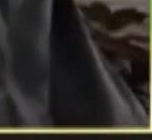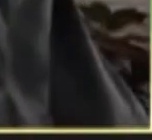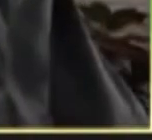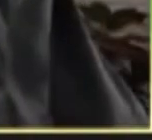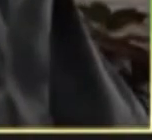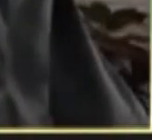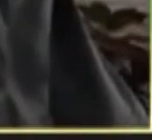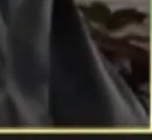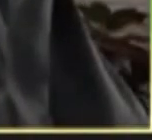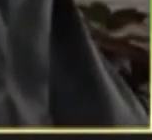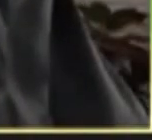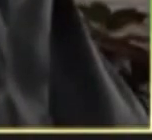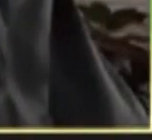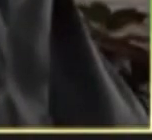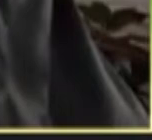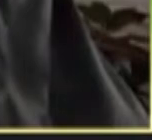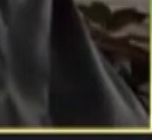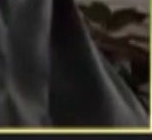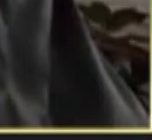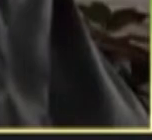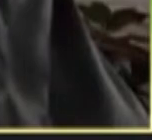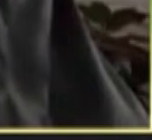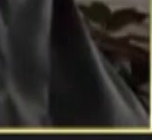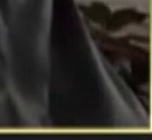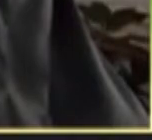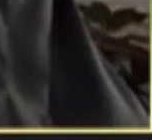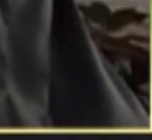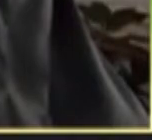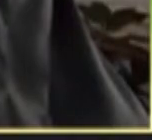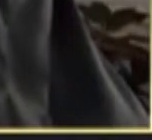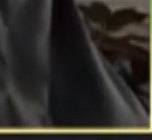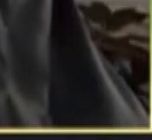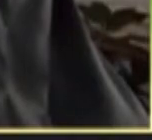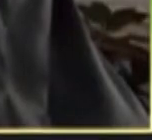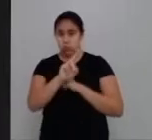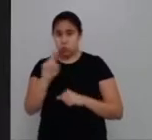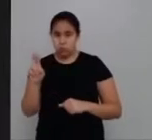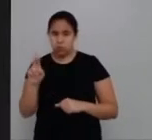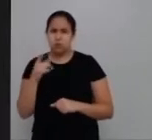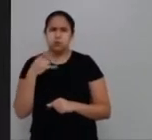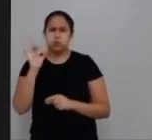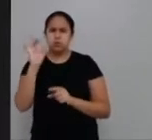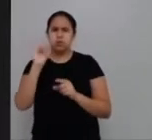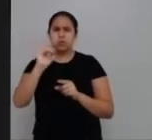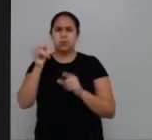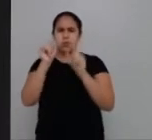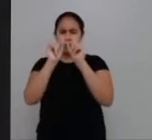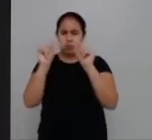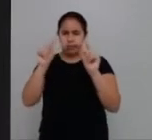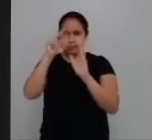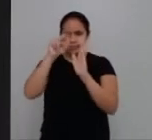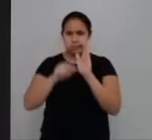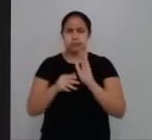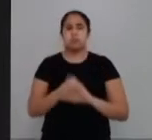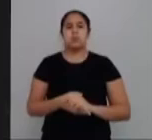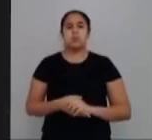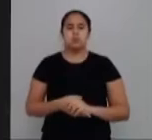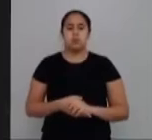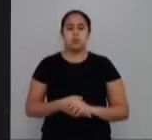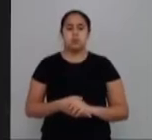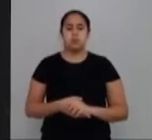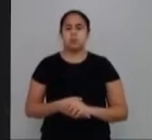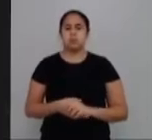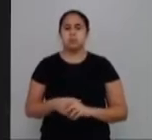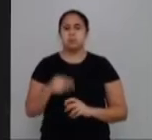juiz pode adotar em cada caso a solução que achar mais conveniente ou oportuna o ministro ressaltou ainda que neste caso